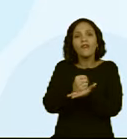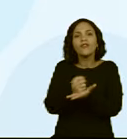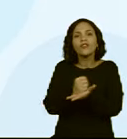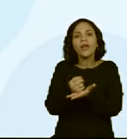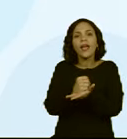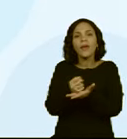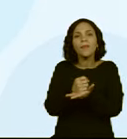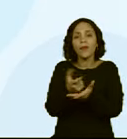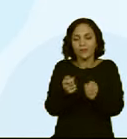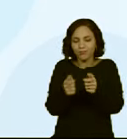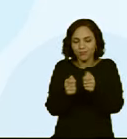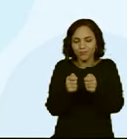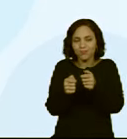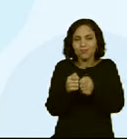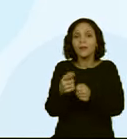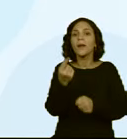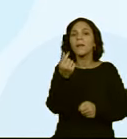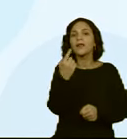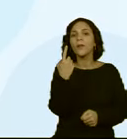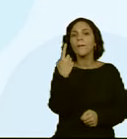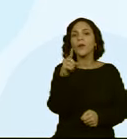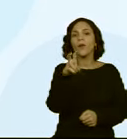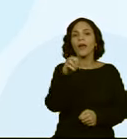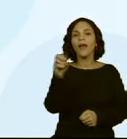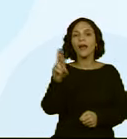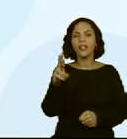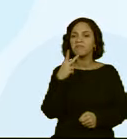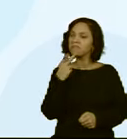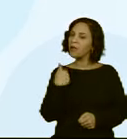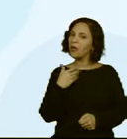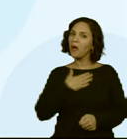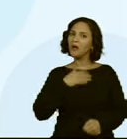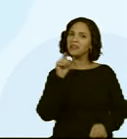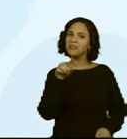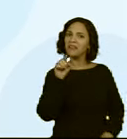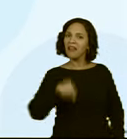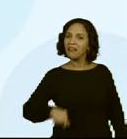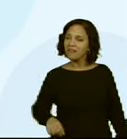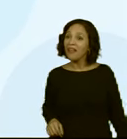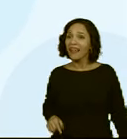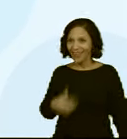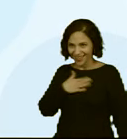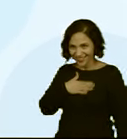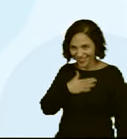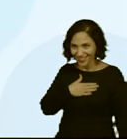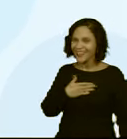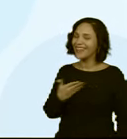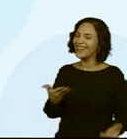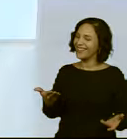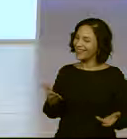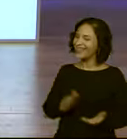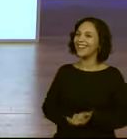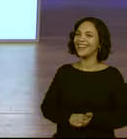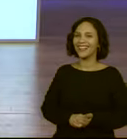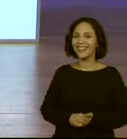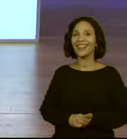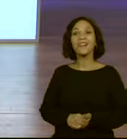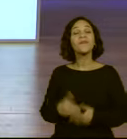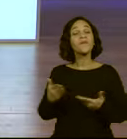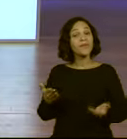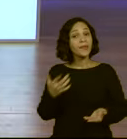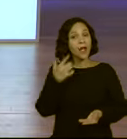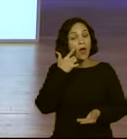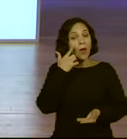quinhentos reaes tá gostei da Saúde você gostou você gostou então vamos lá